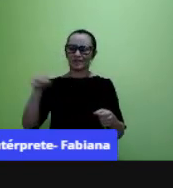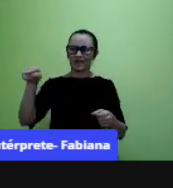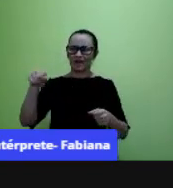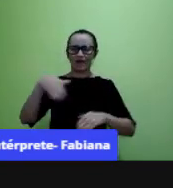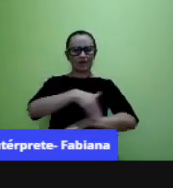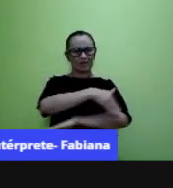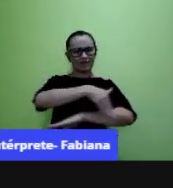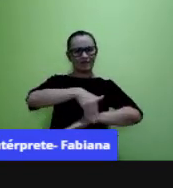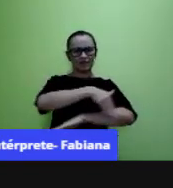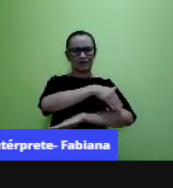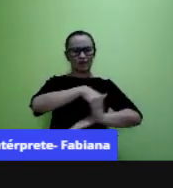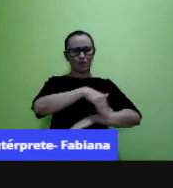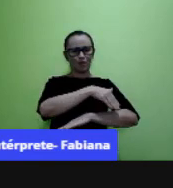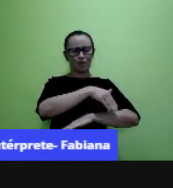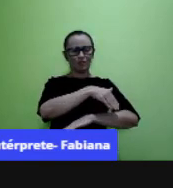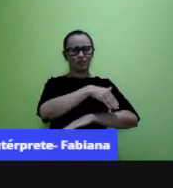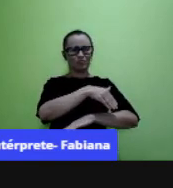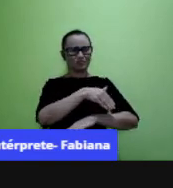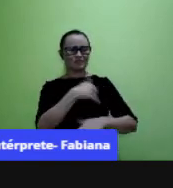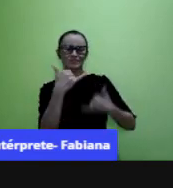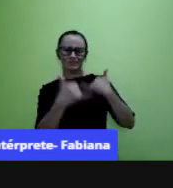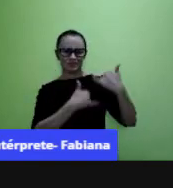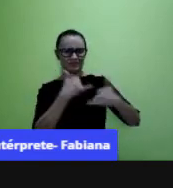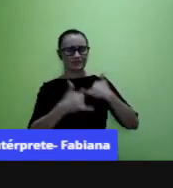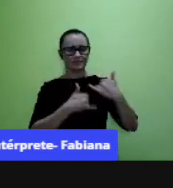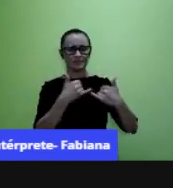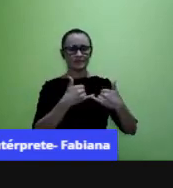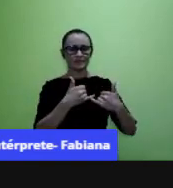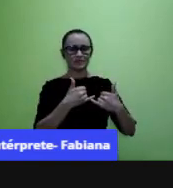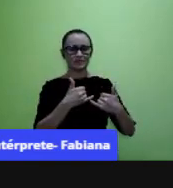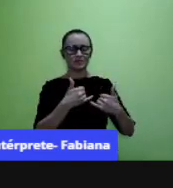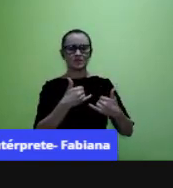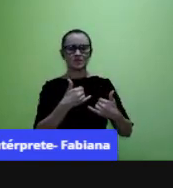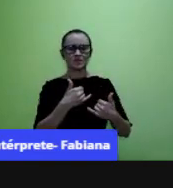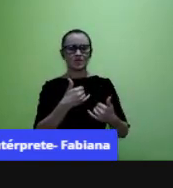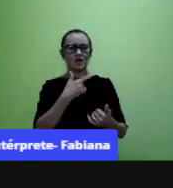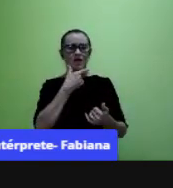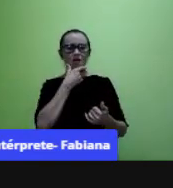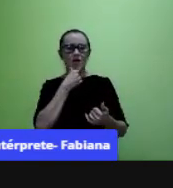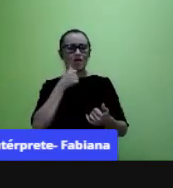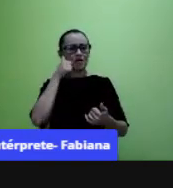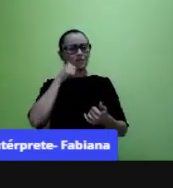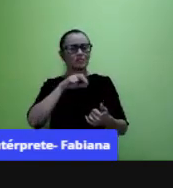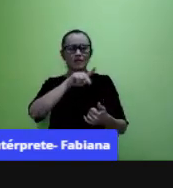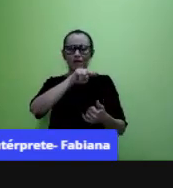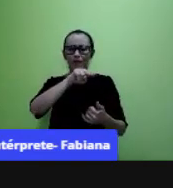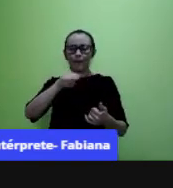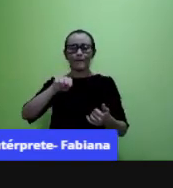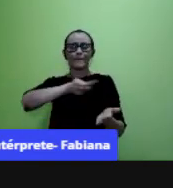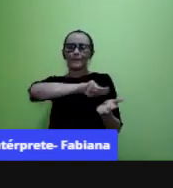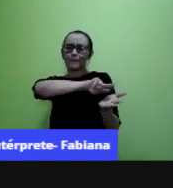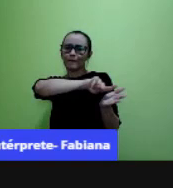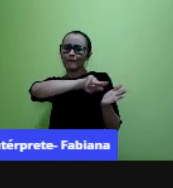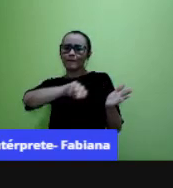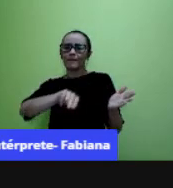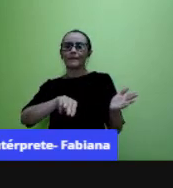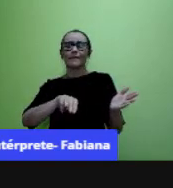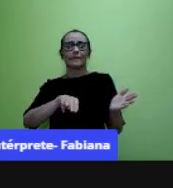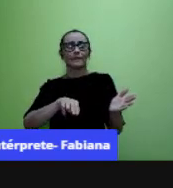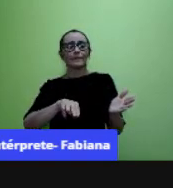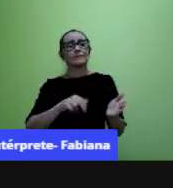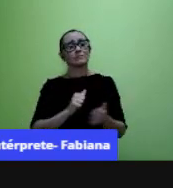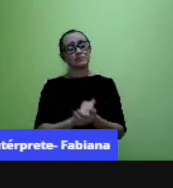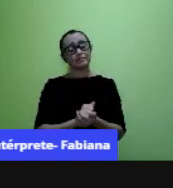ela fica jogando, ela tem os irmãos dela. Sim, nós temos essas crianças que ficam na rua, que fica brincando, mas